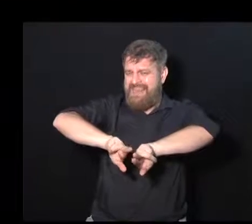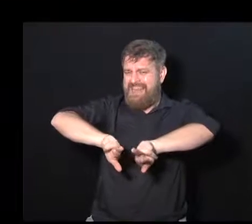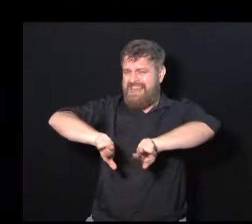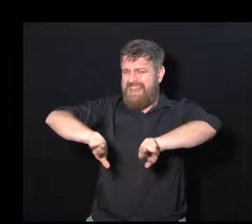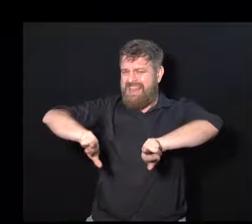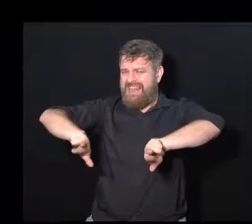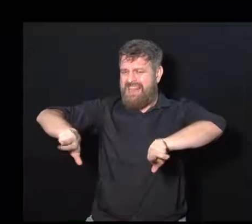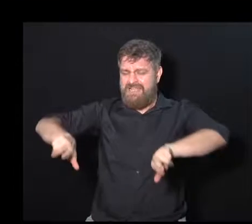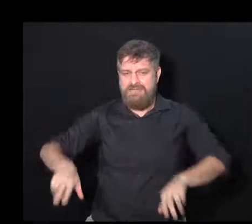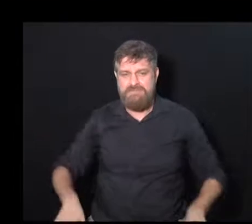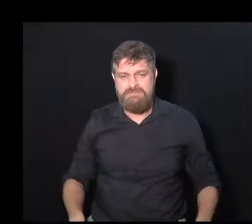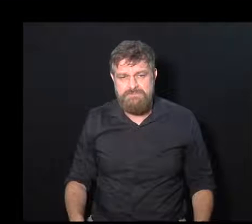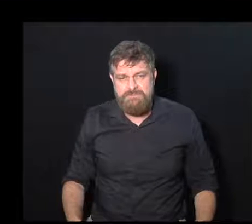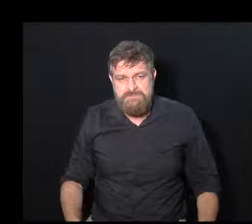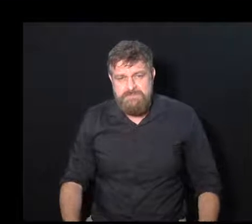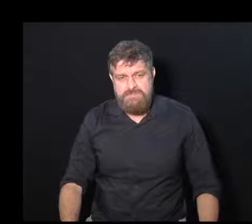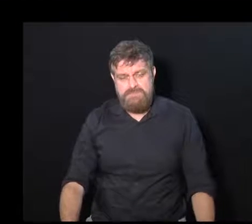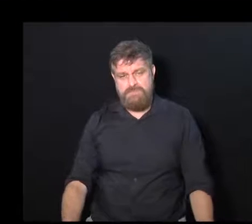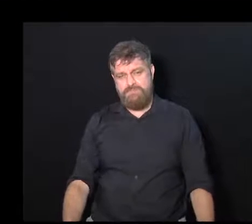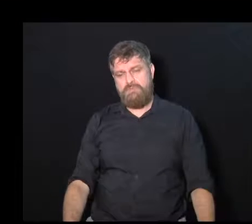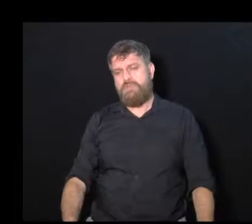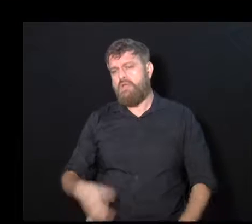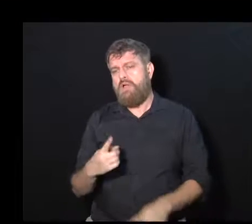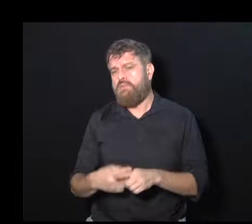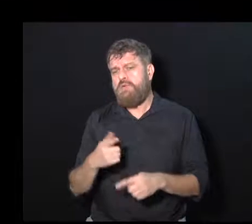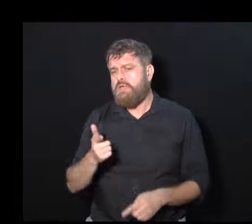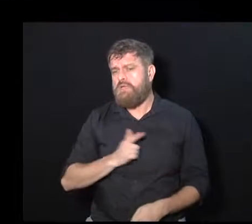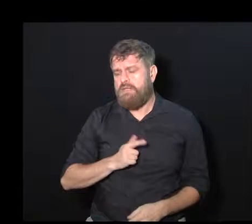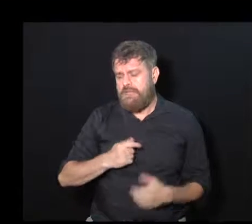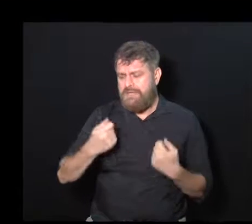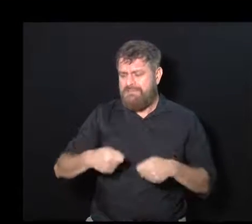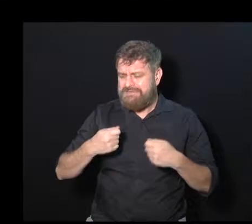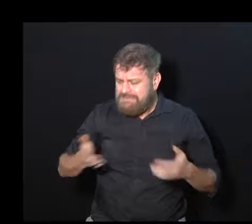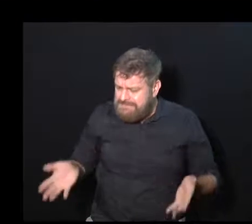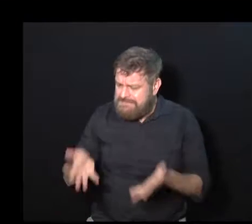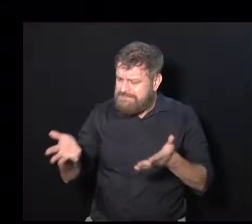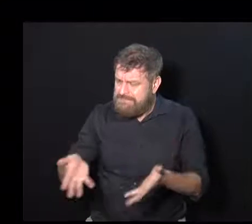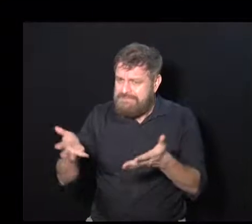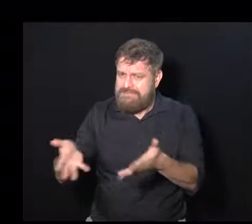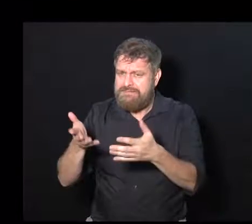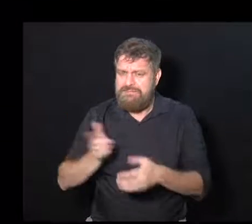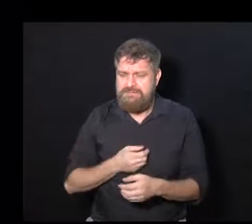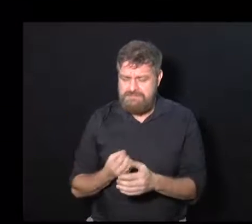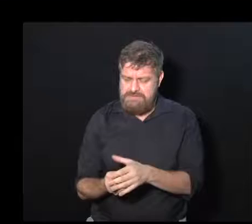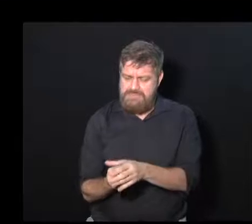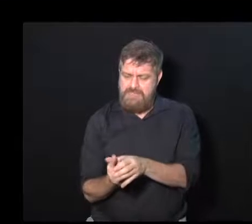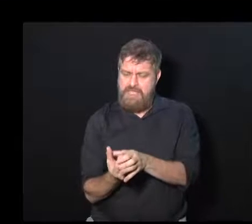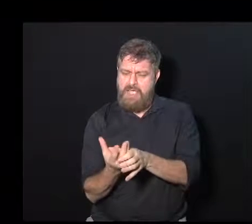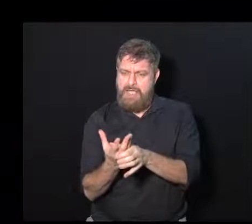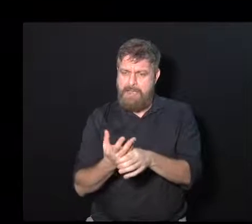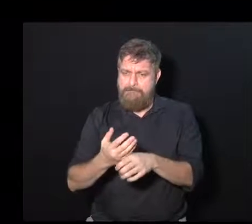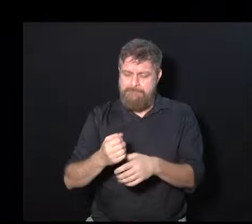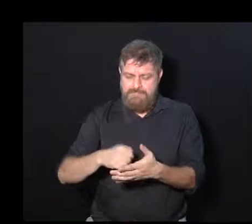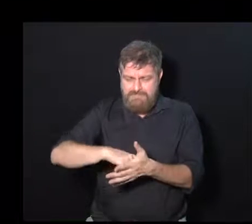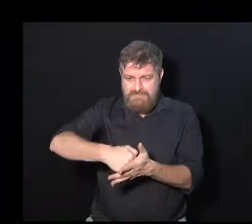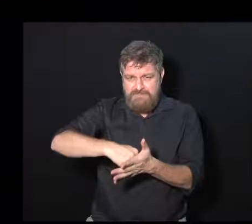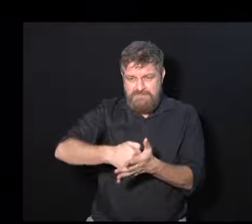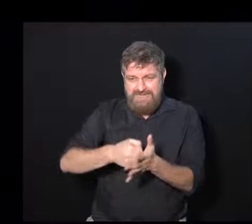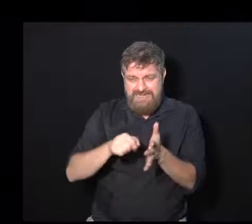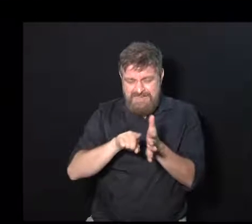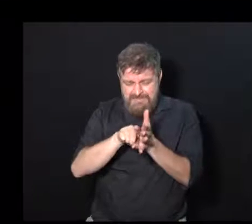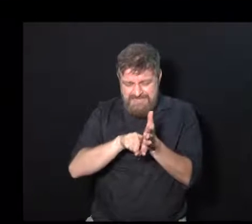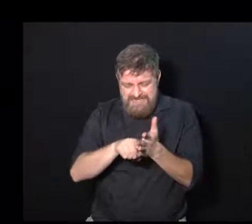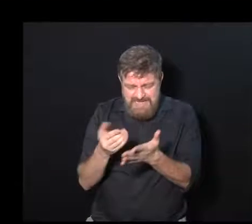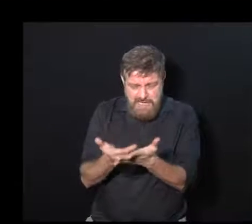Brasil. E por que tem essa necessidade de utilizar de estudar as plantas